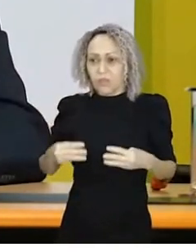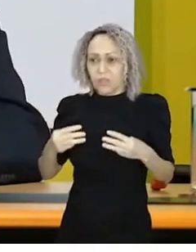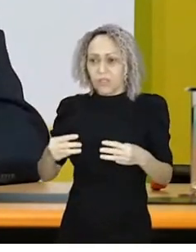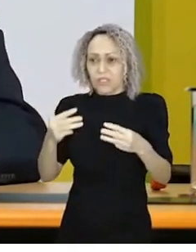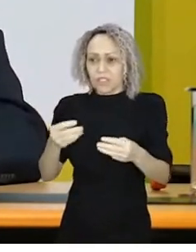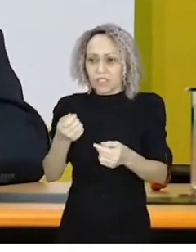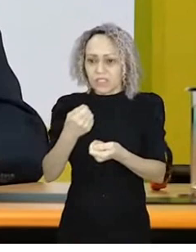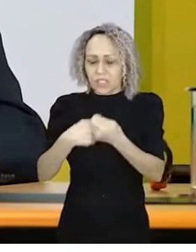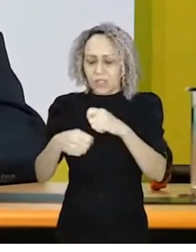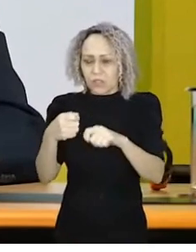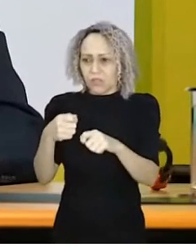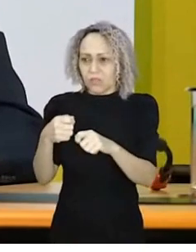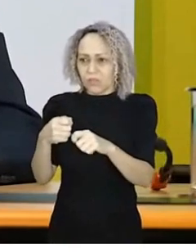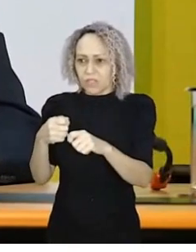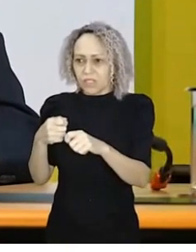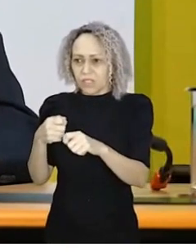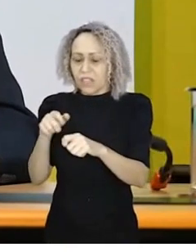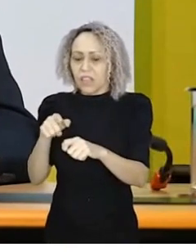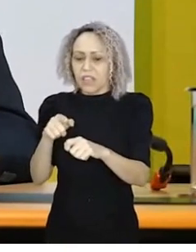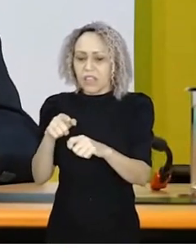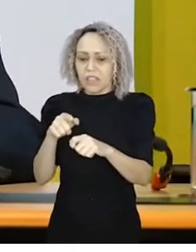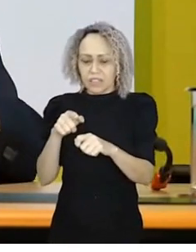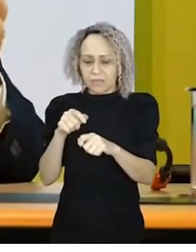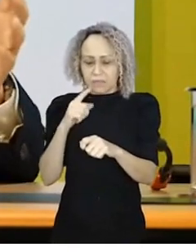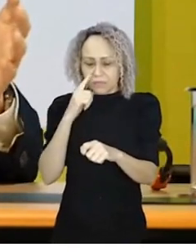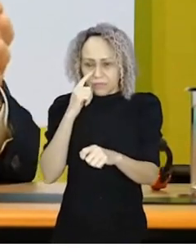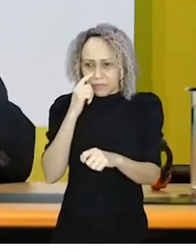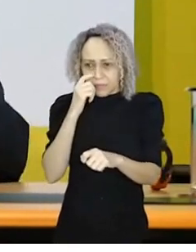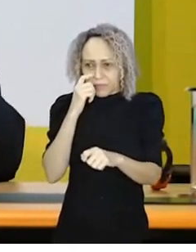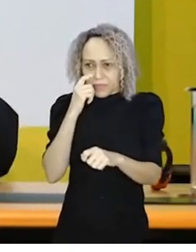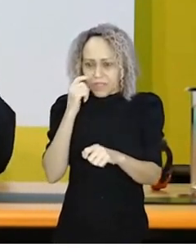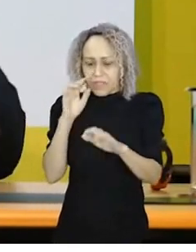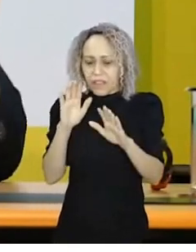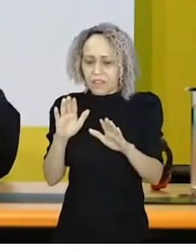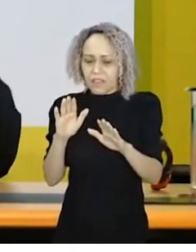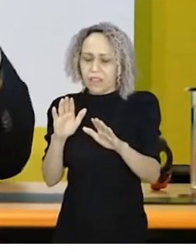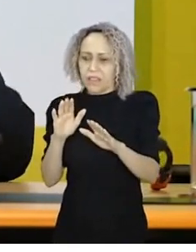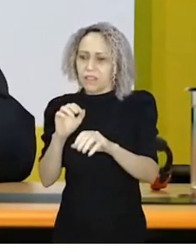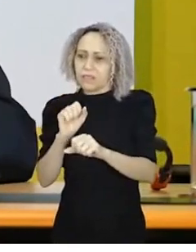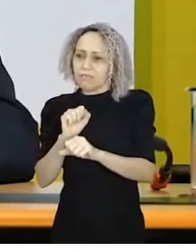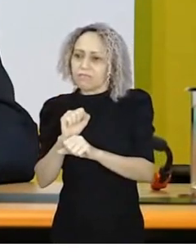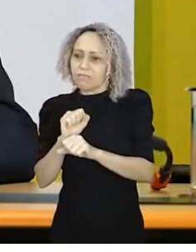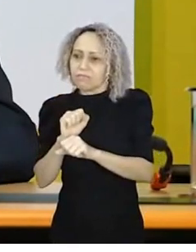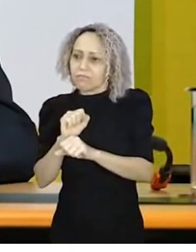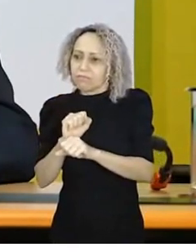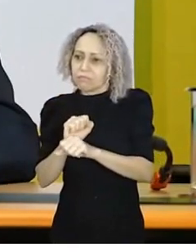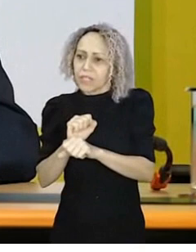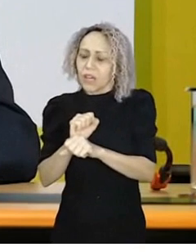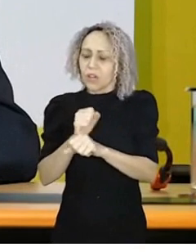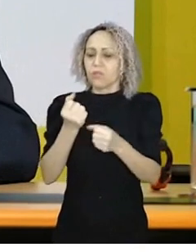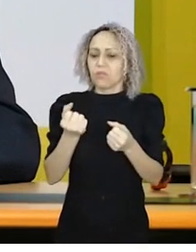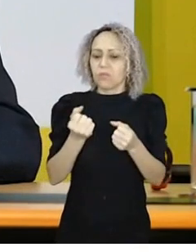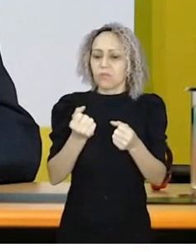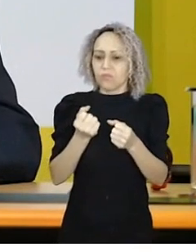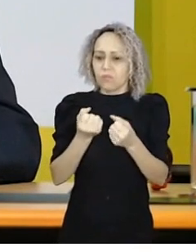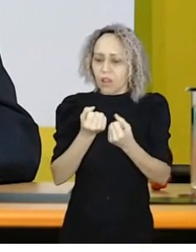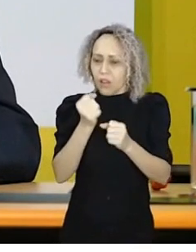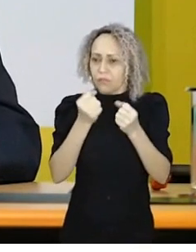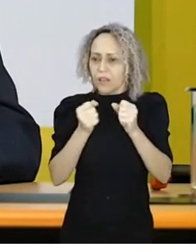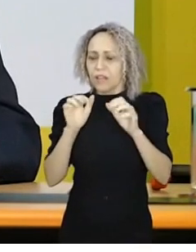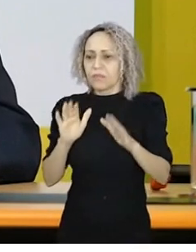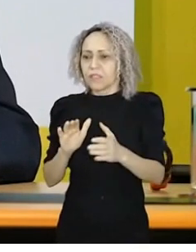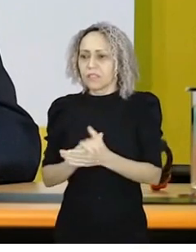da fábrica, nunca mais vai voltar a funcionar. Ela tem uma sala limpa, que é uma coisa de